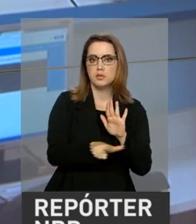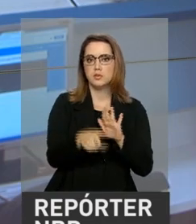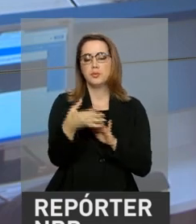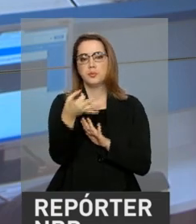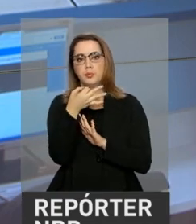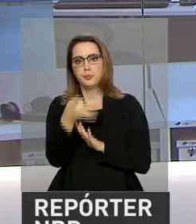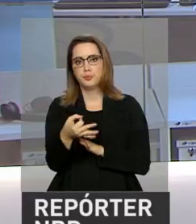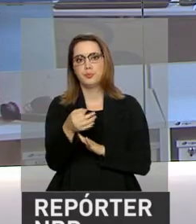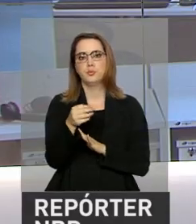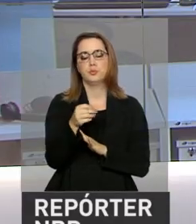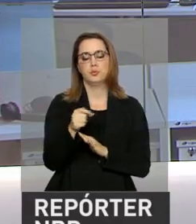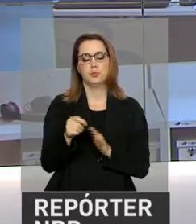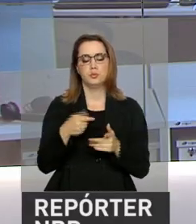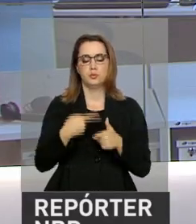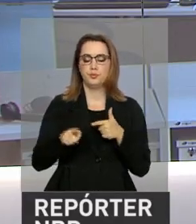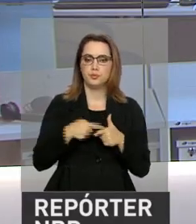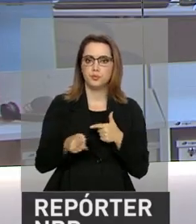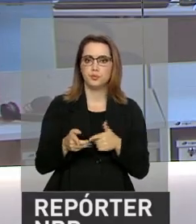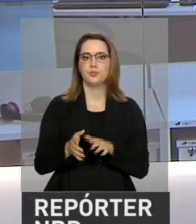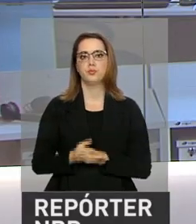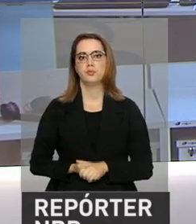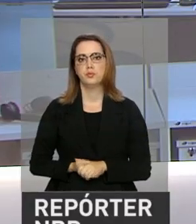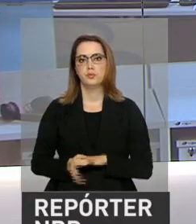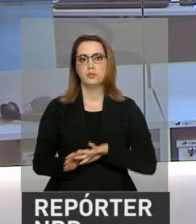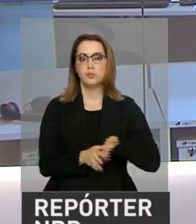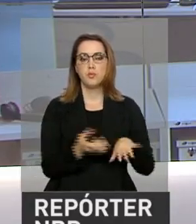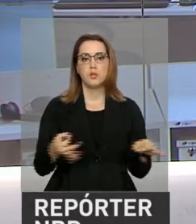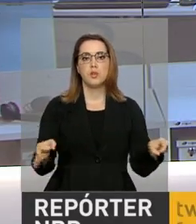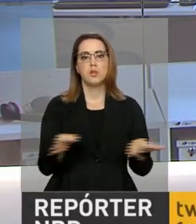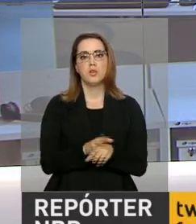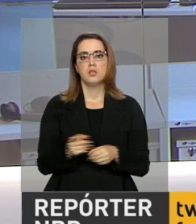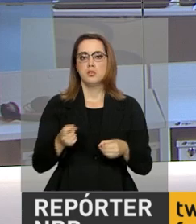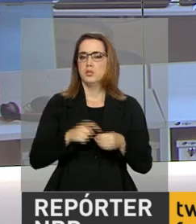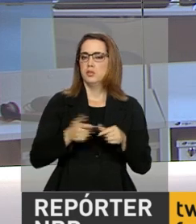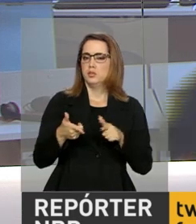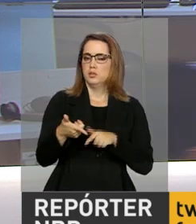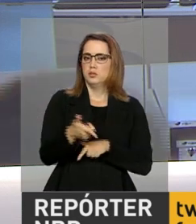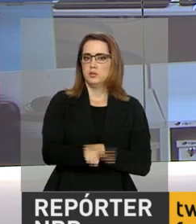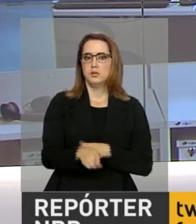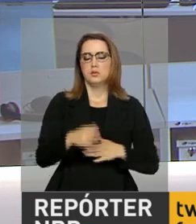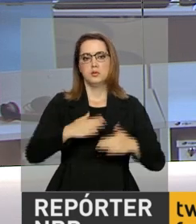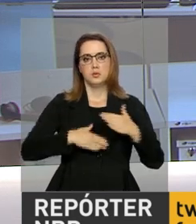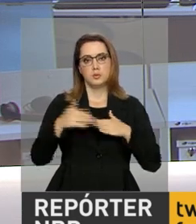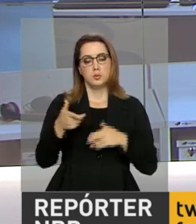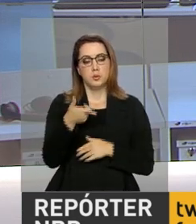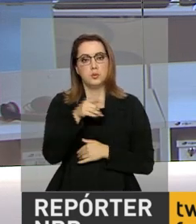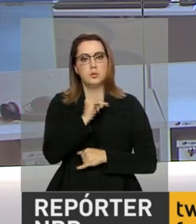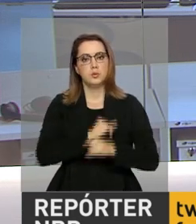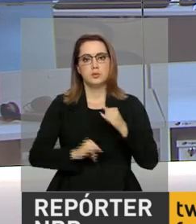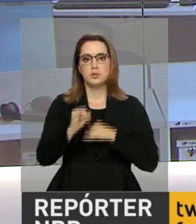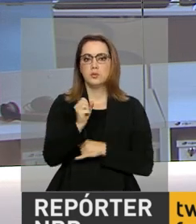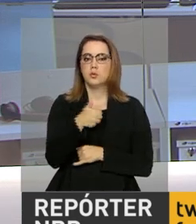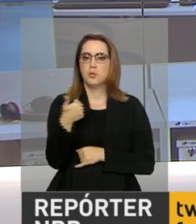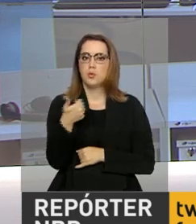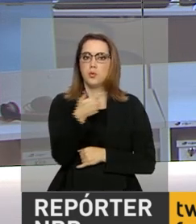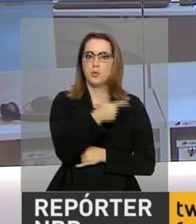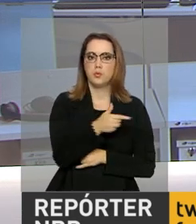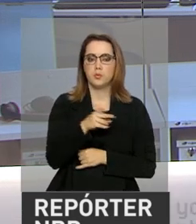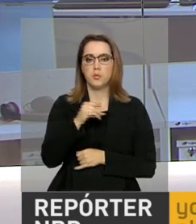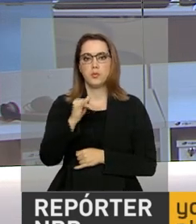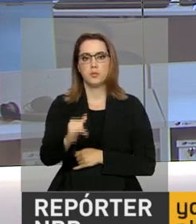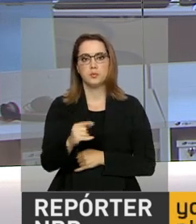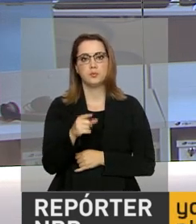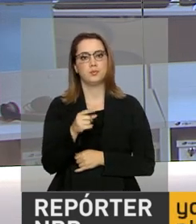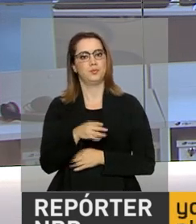de fraudes e nós ficamos por aqui voltamos a qualquer momento com outras informações ou ao meio-dia na próxima edição do